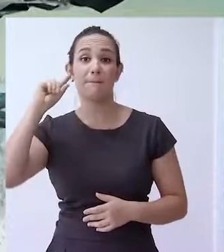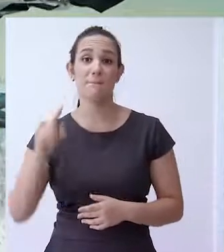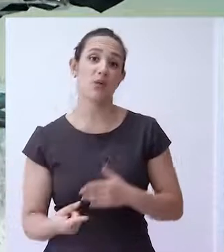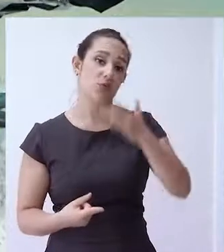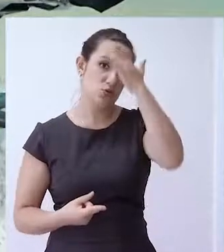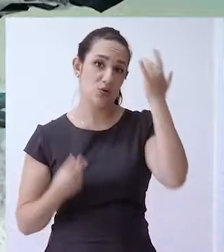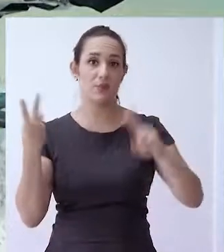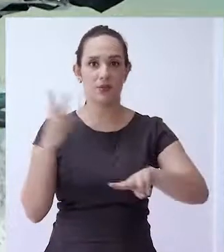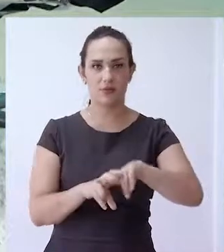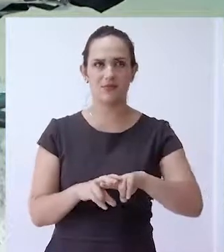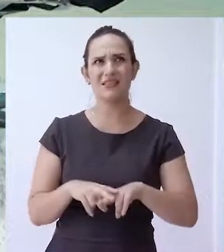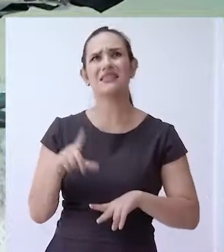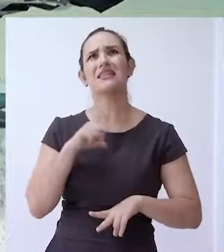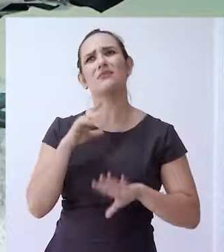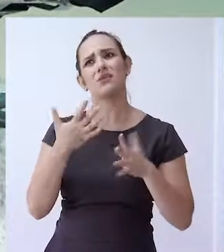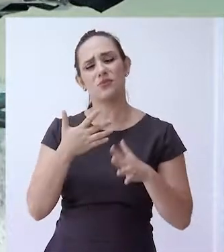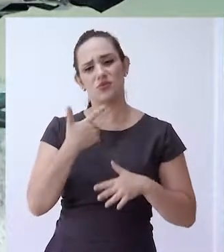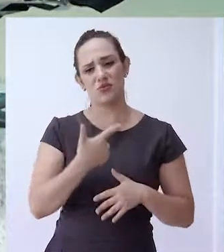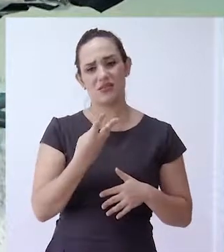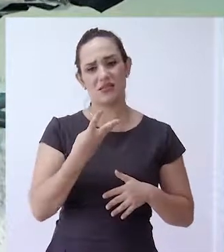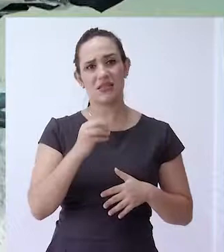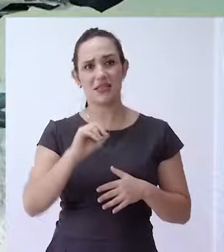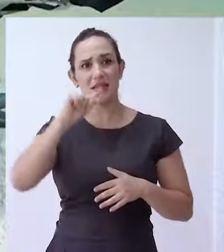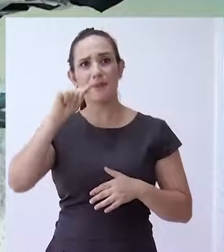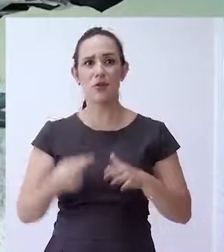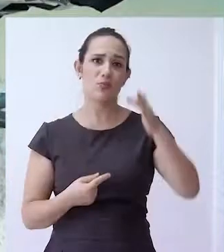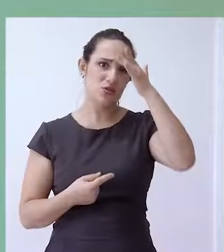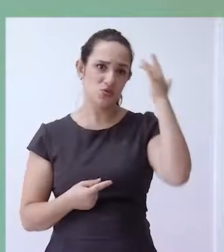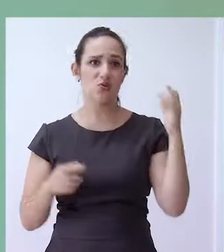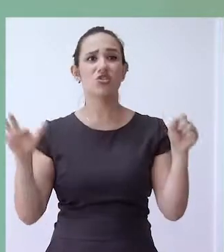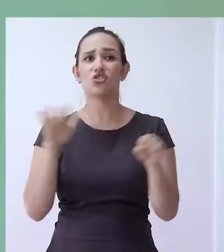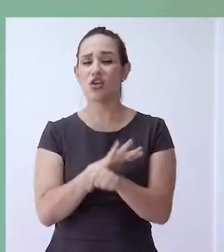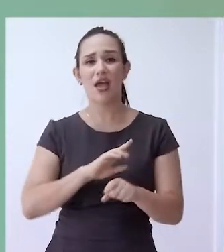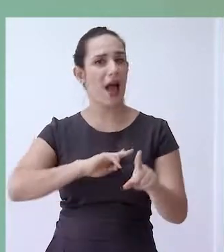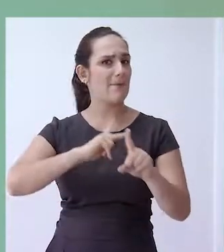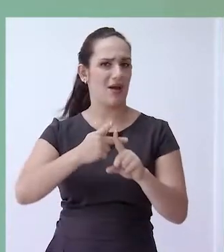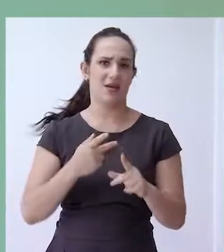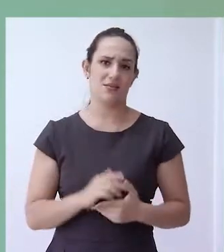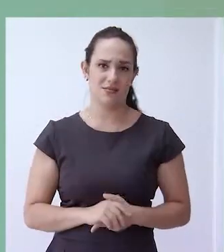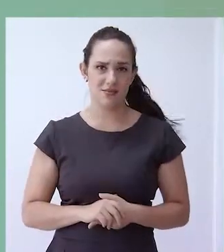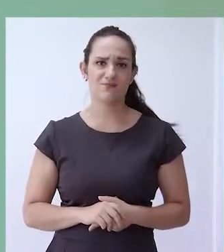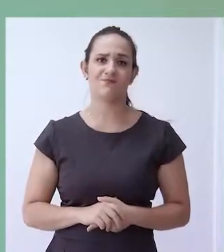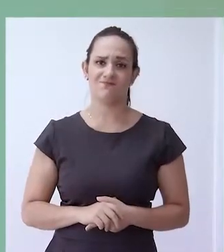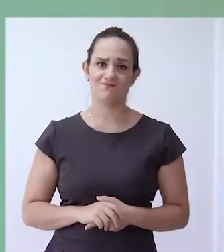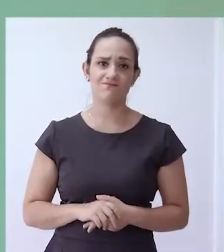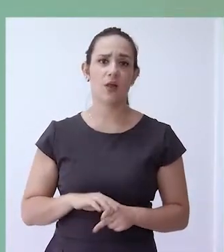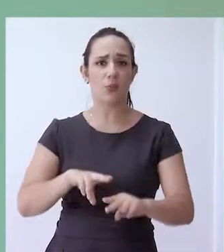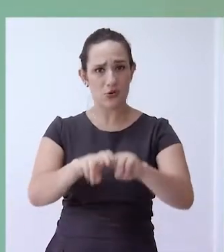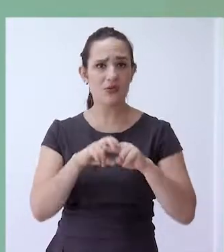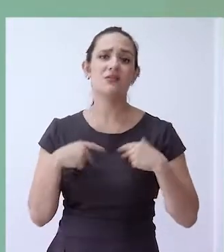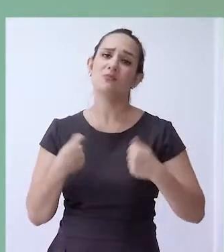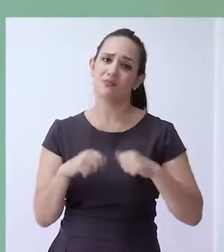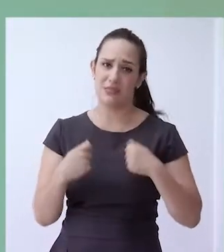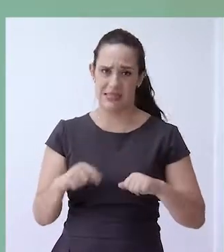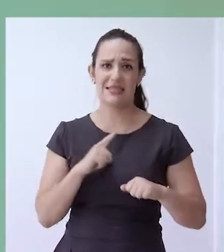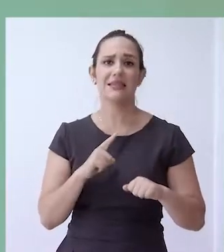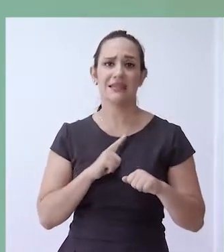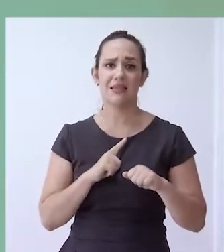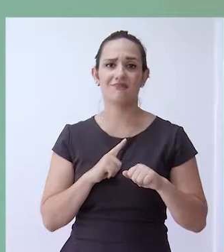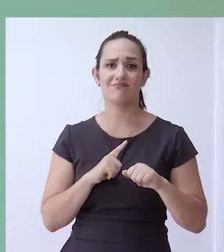mais ou menos 230 mil vagas. Então, é muito importante que a audiência de